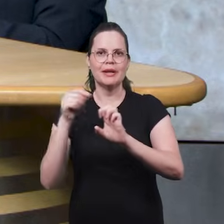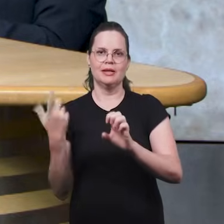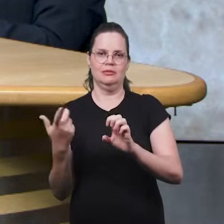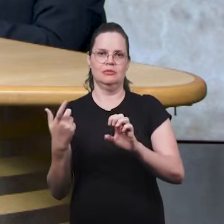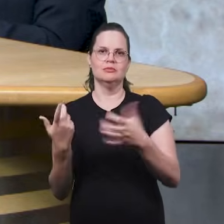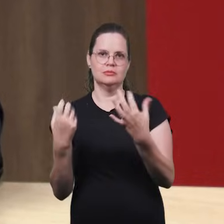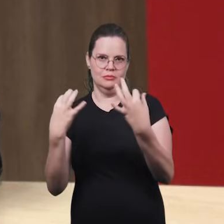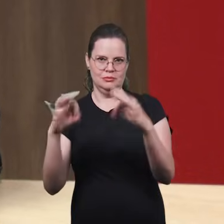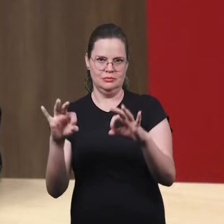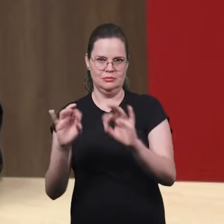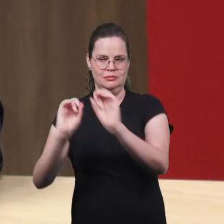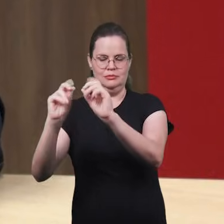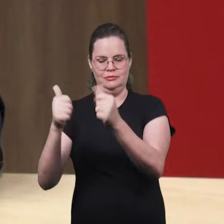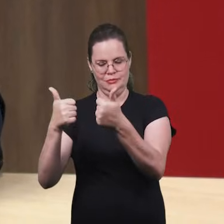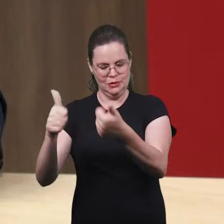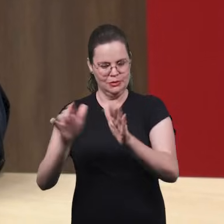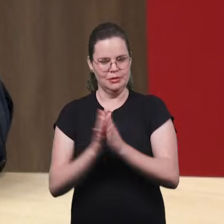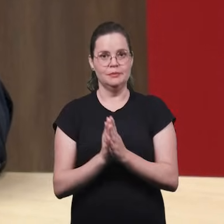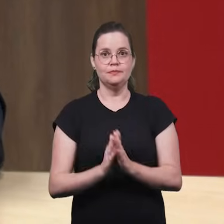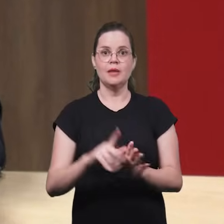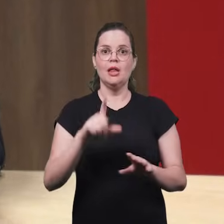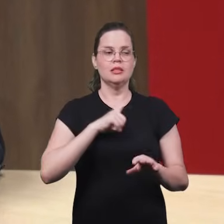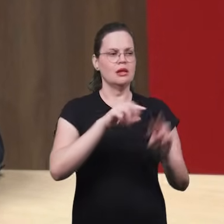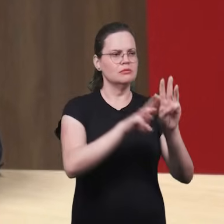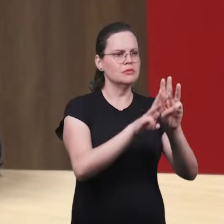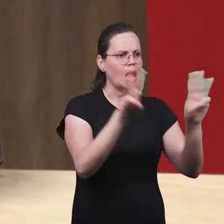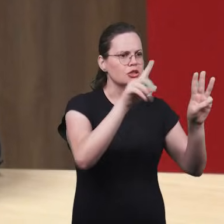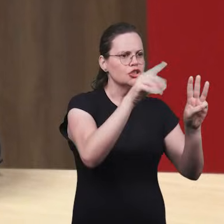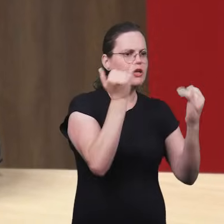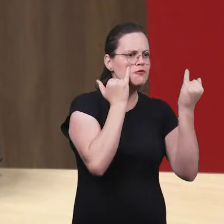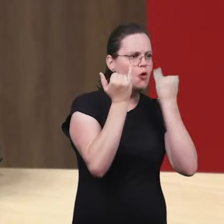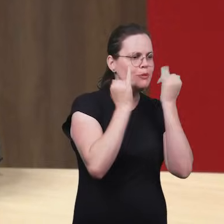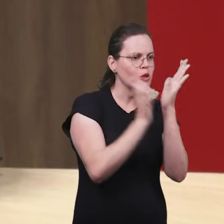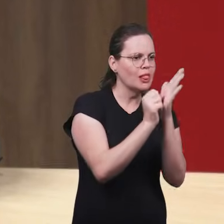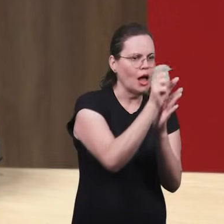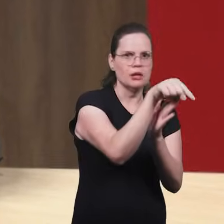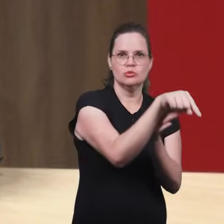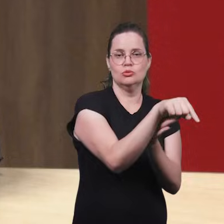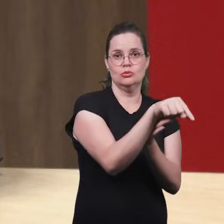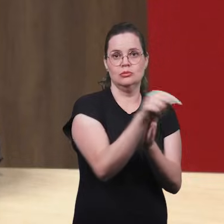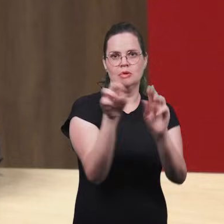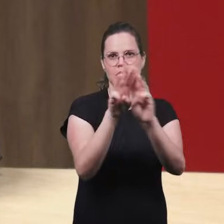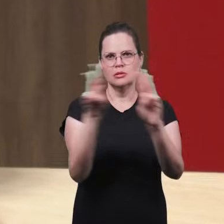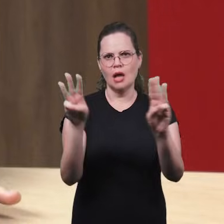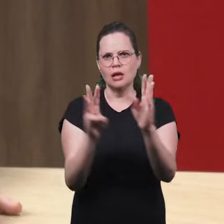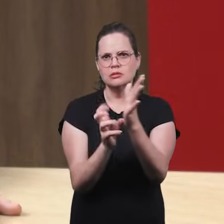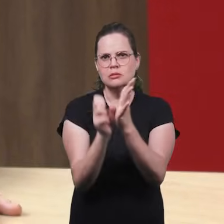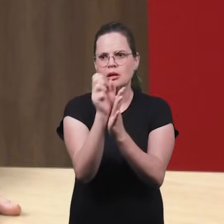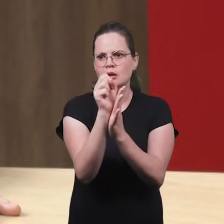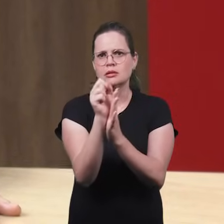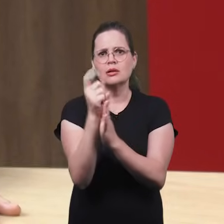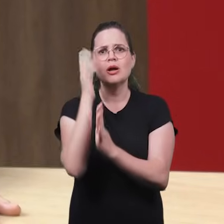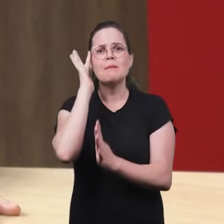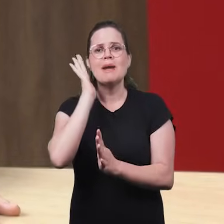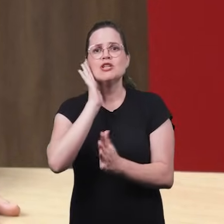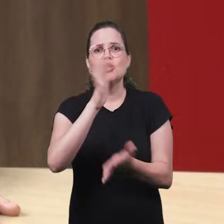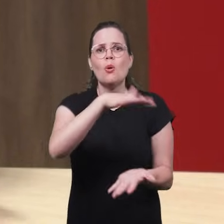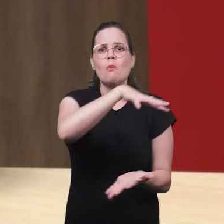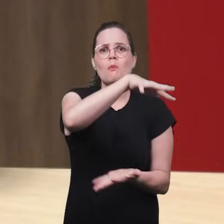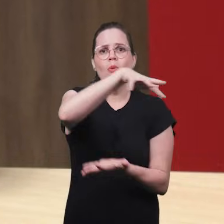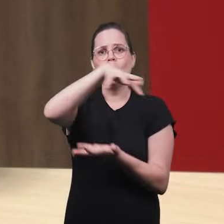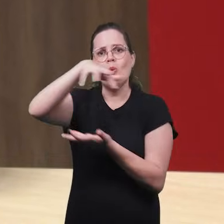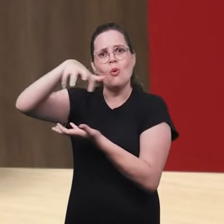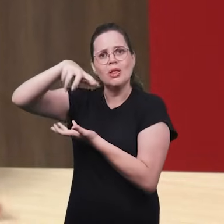por exemplo. Então você tem dados, imagine que você tem esses sites no mundo inteiro.